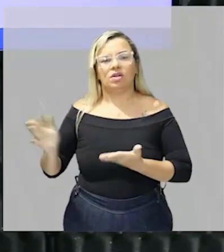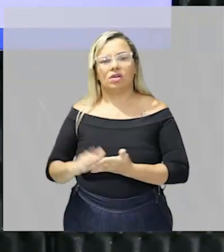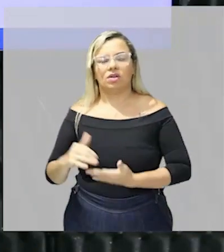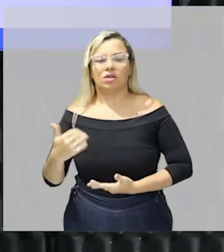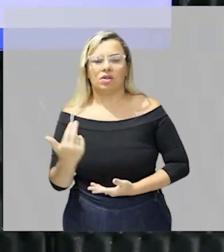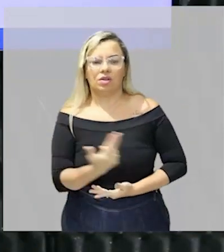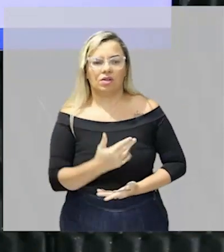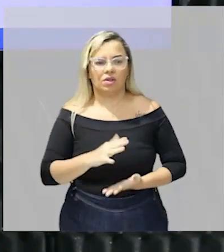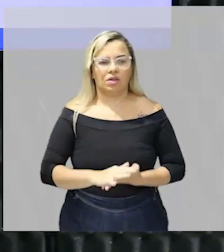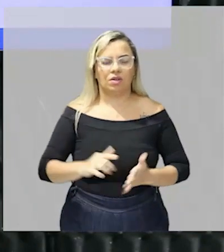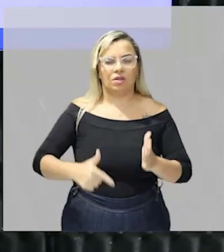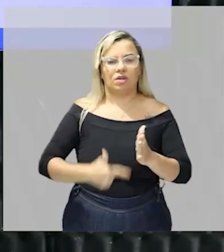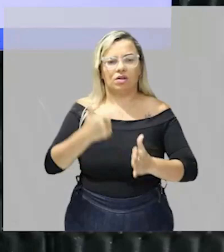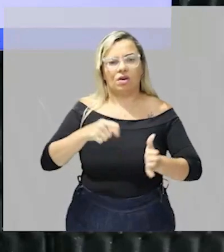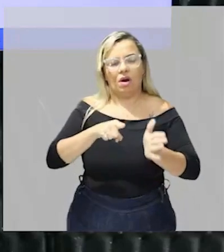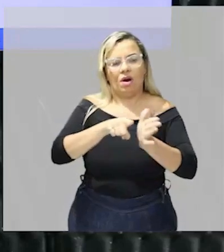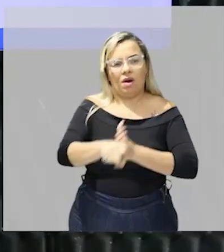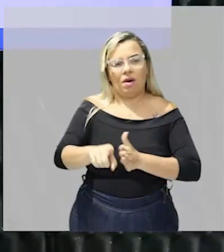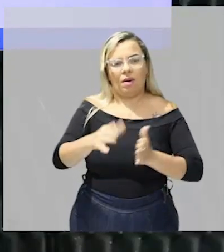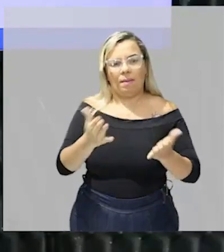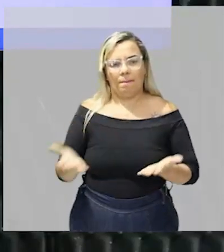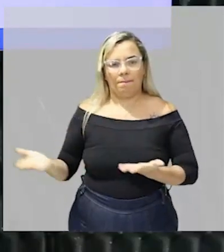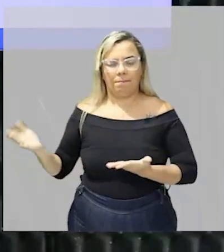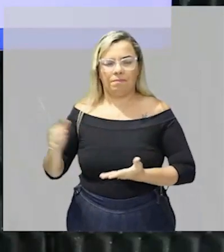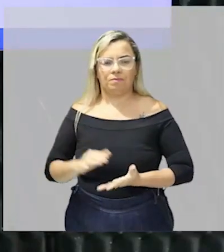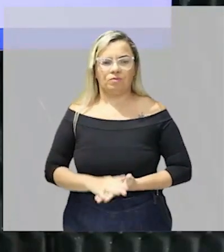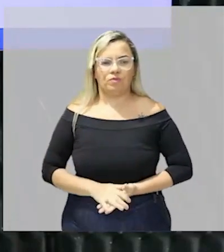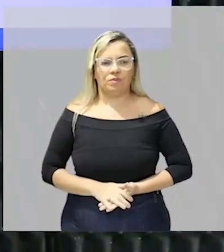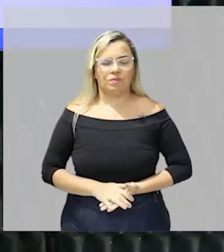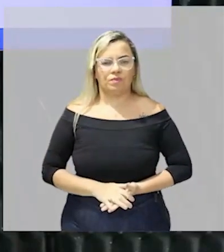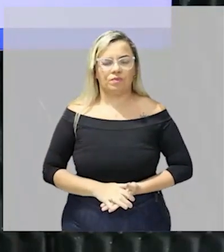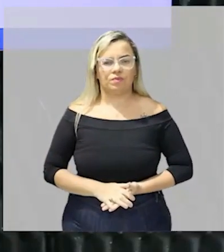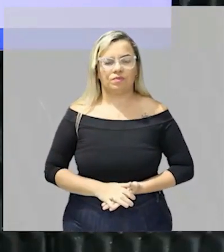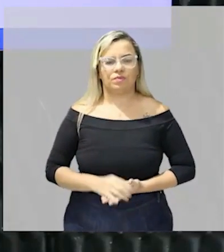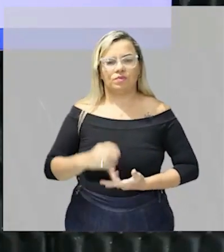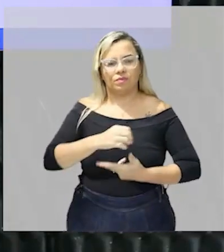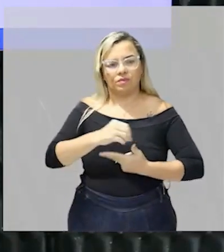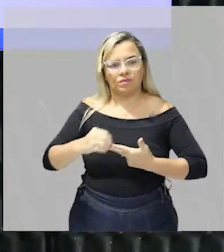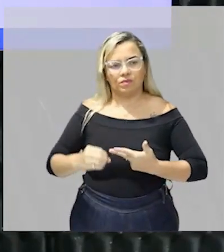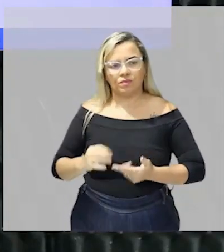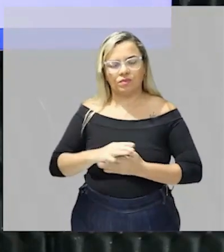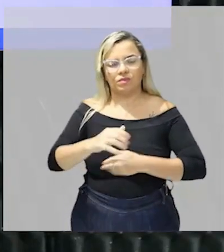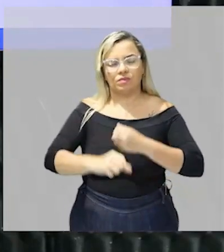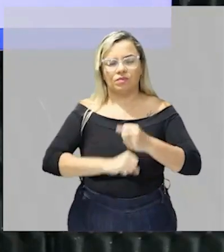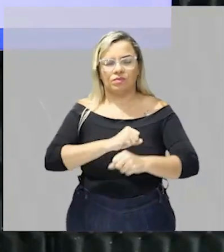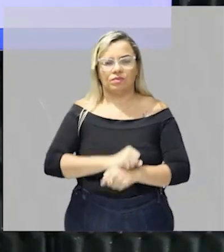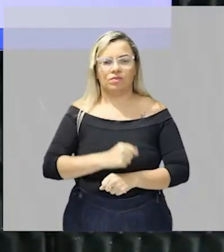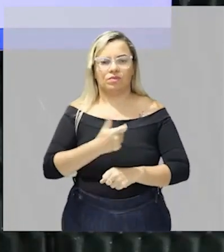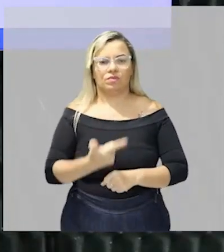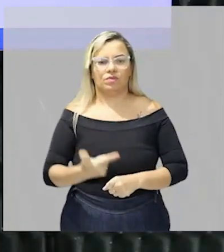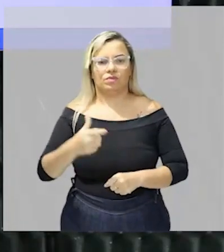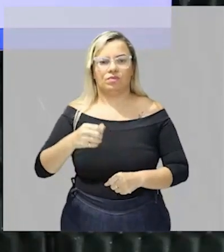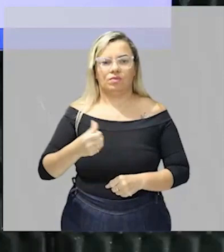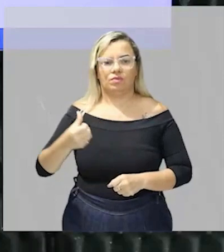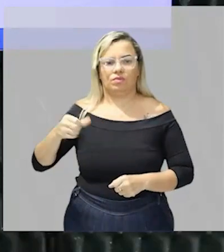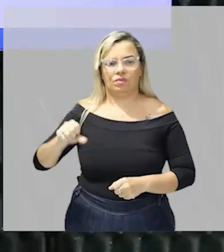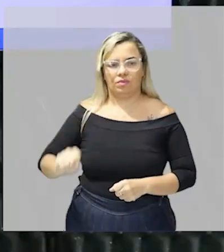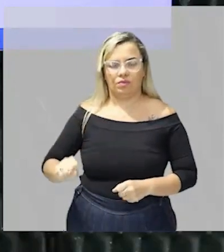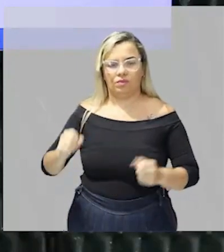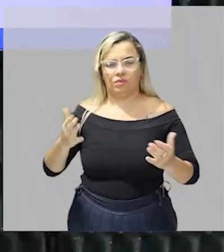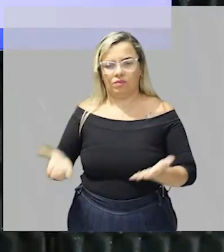aqui o nosso segundo item questão, que caiu na prova do Enem, em 2018. Olha o